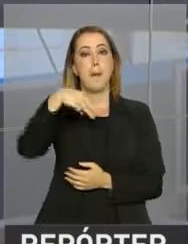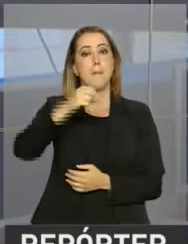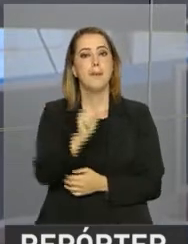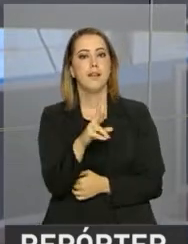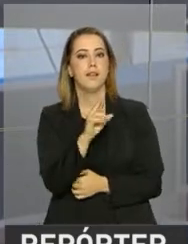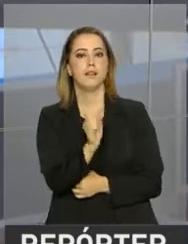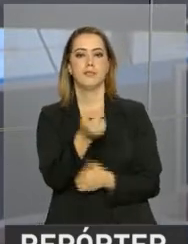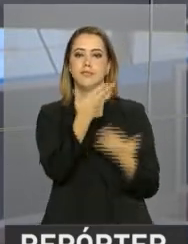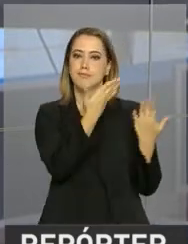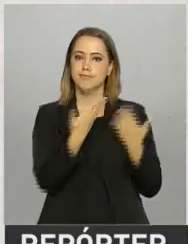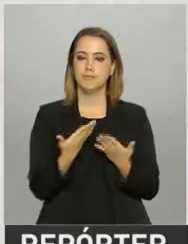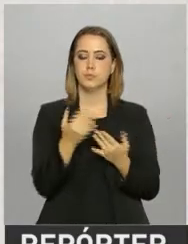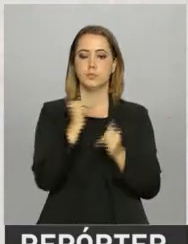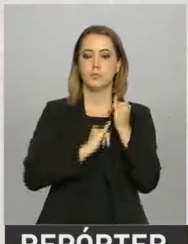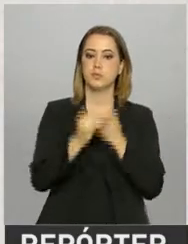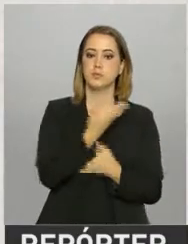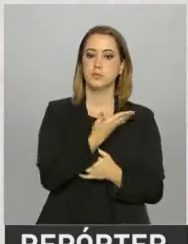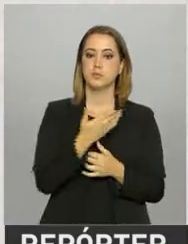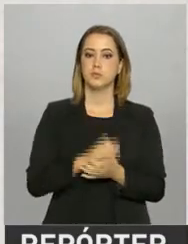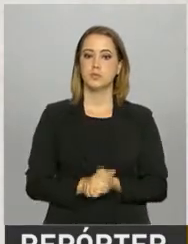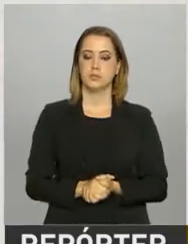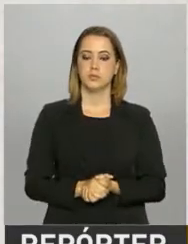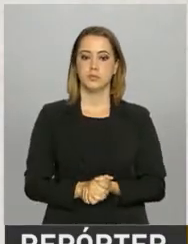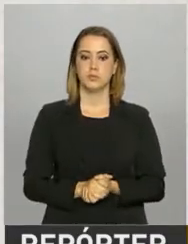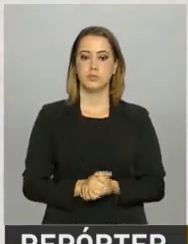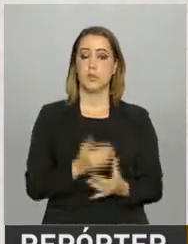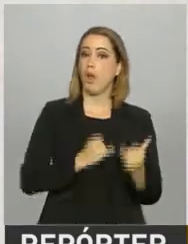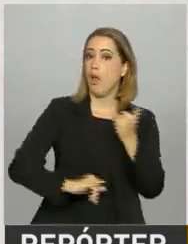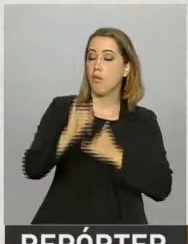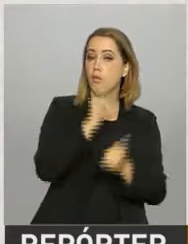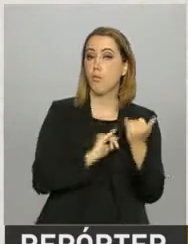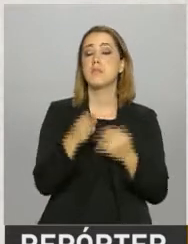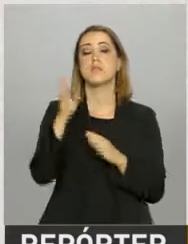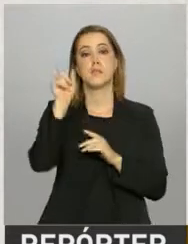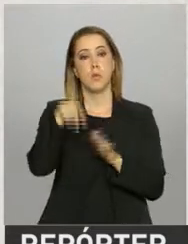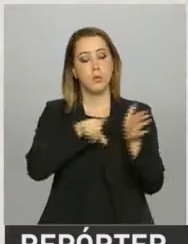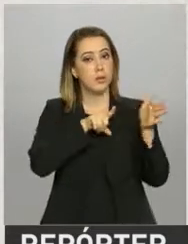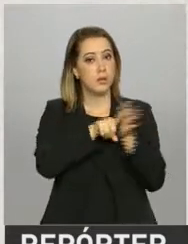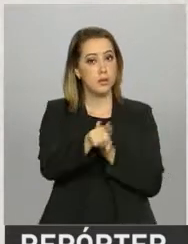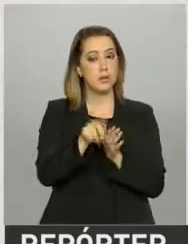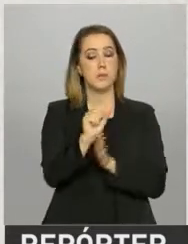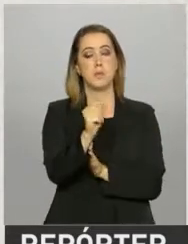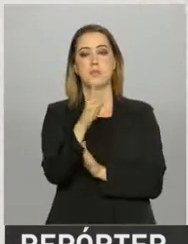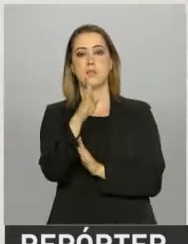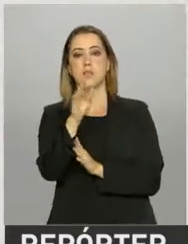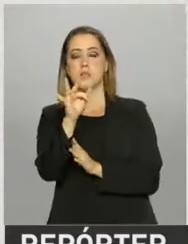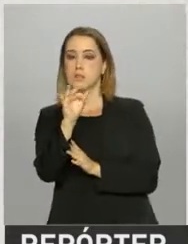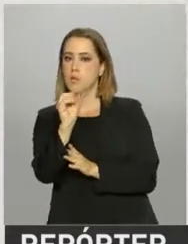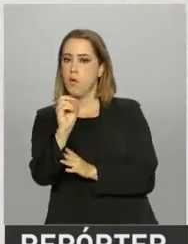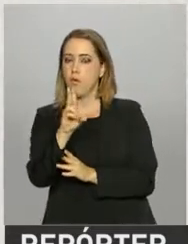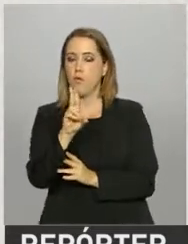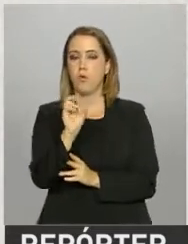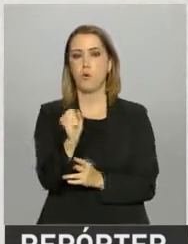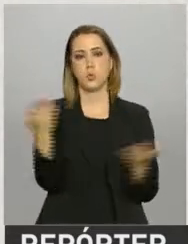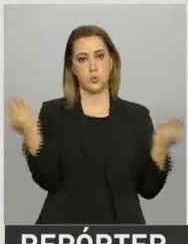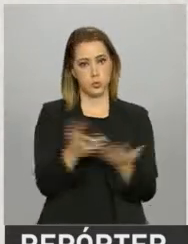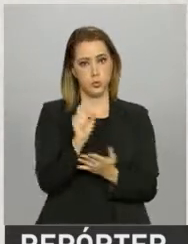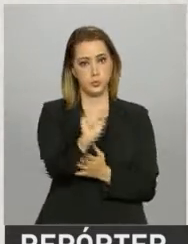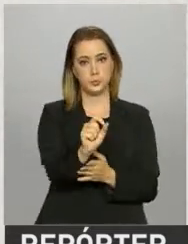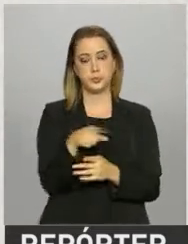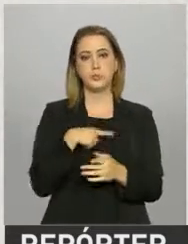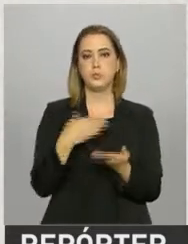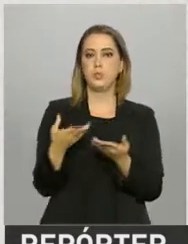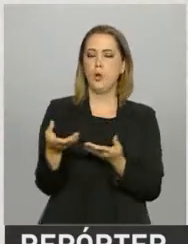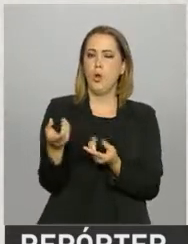as informações. A informação é do Boletim Focus, que saiu nesta segunda-feira. O mercado estima que